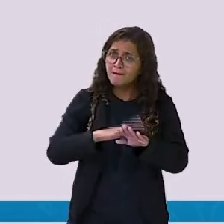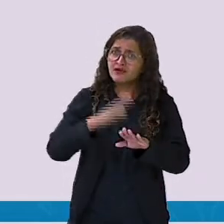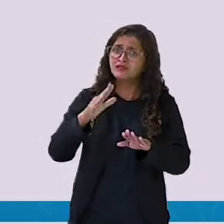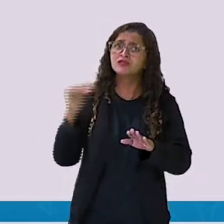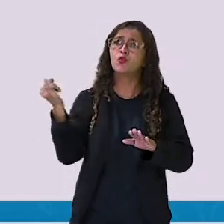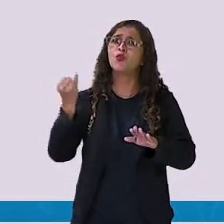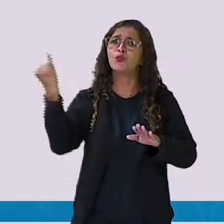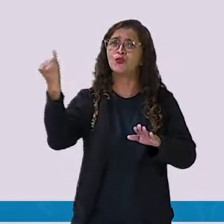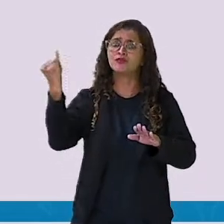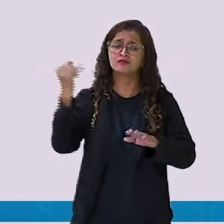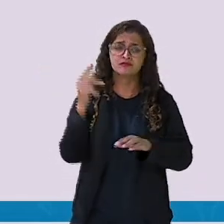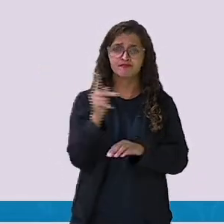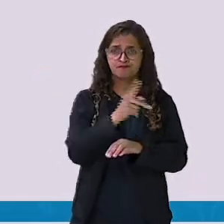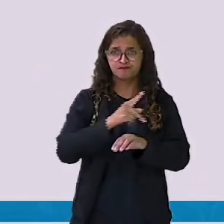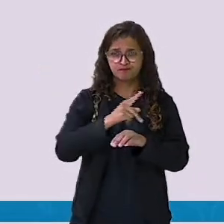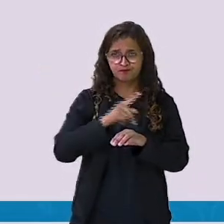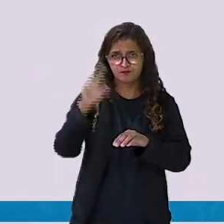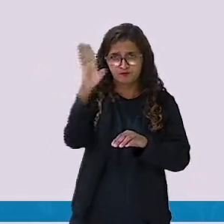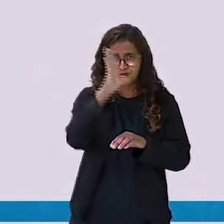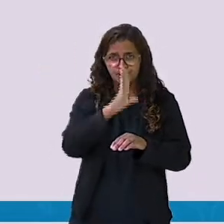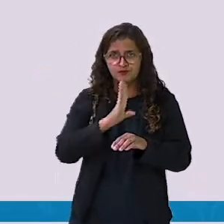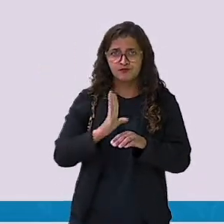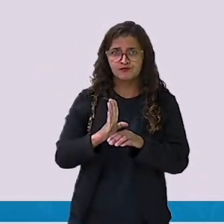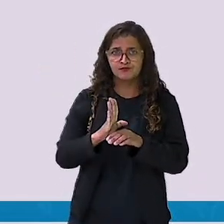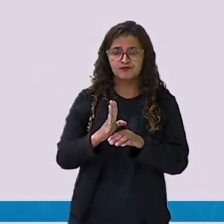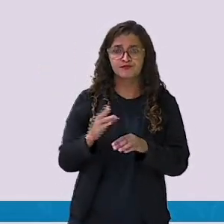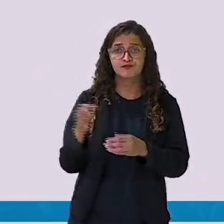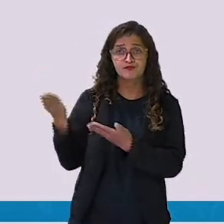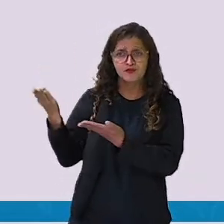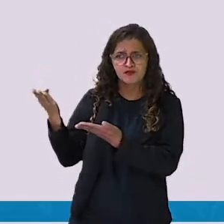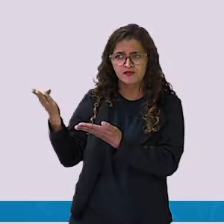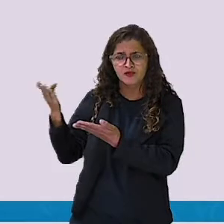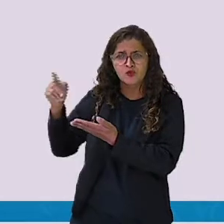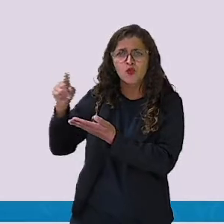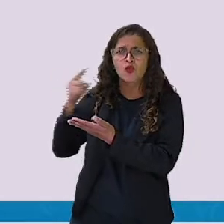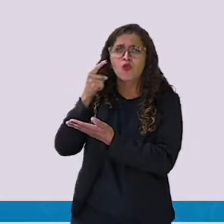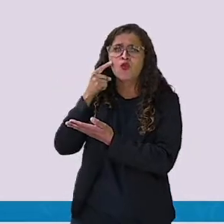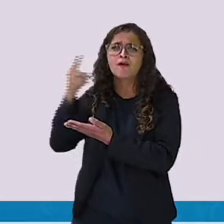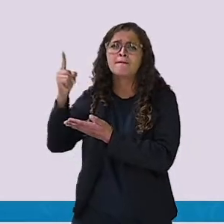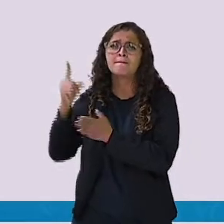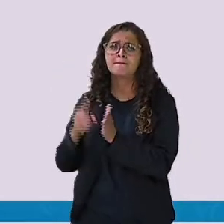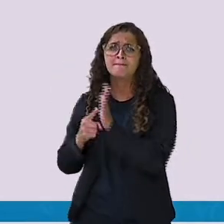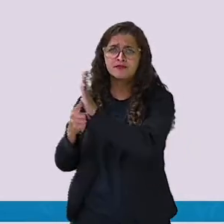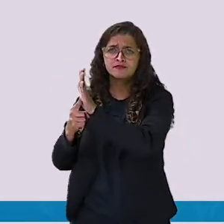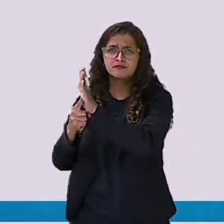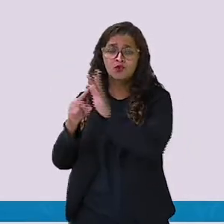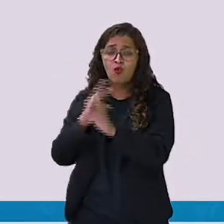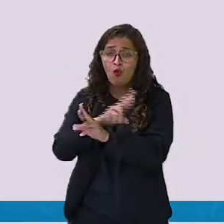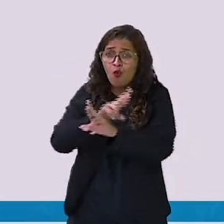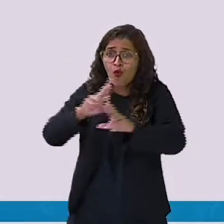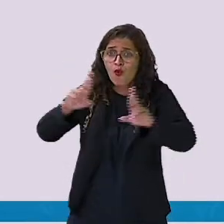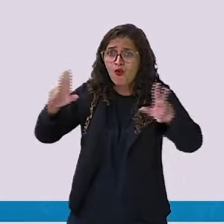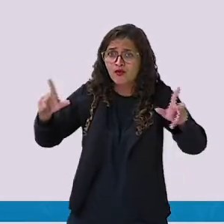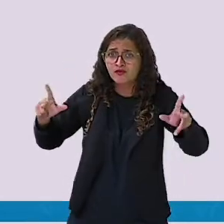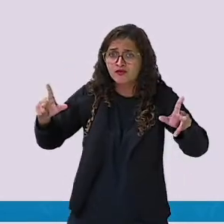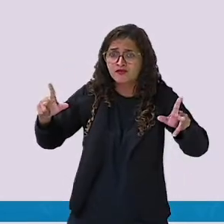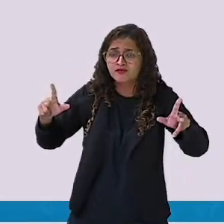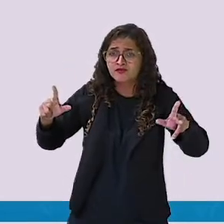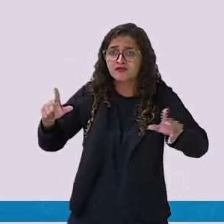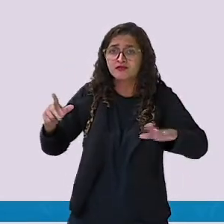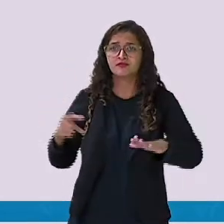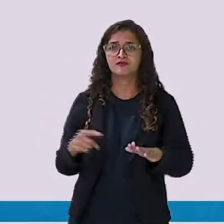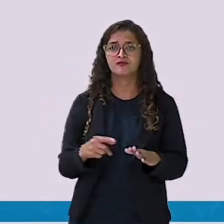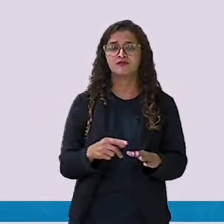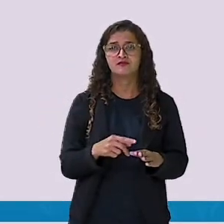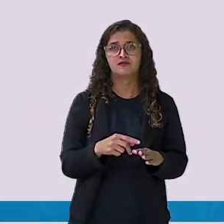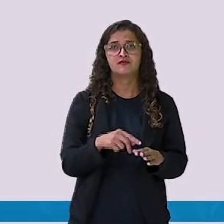país. O quadro abaixo apresenta algumas diferenças entre a agropecuária moderna e